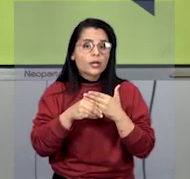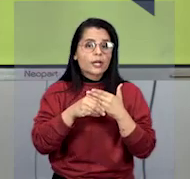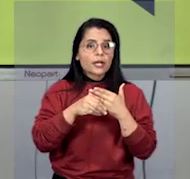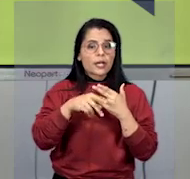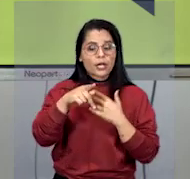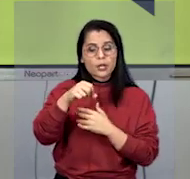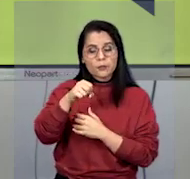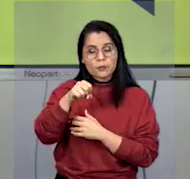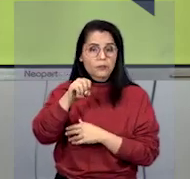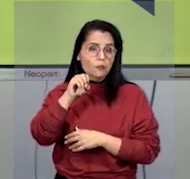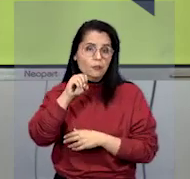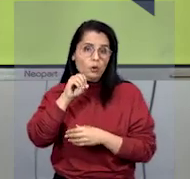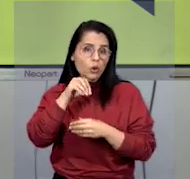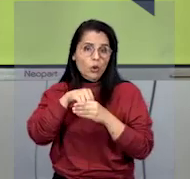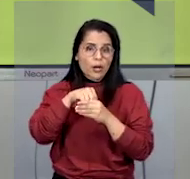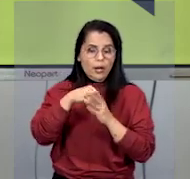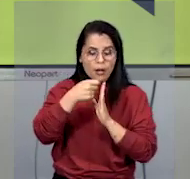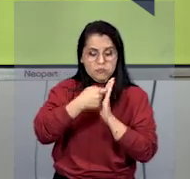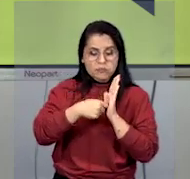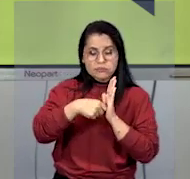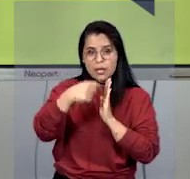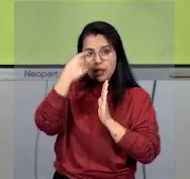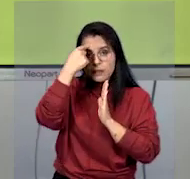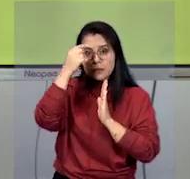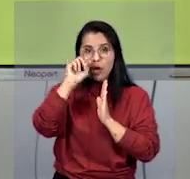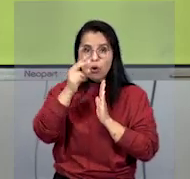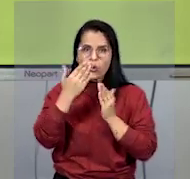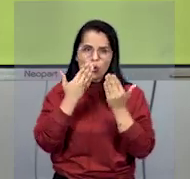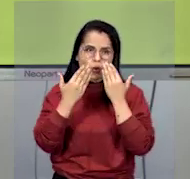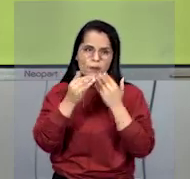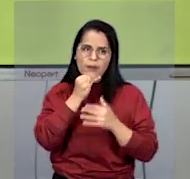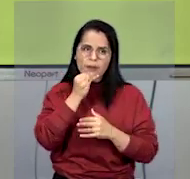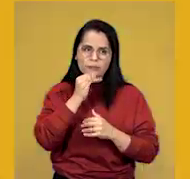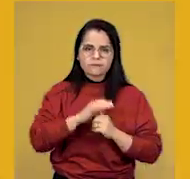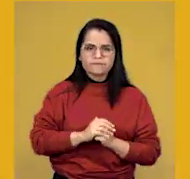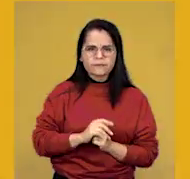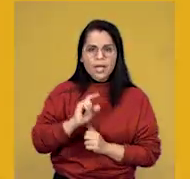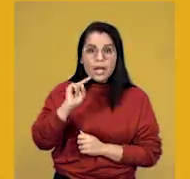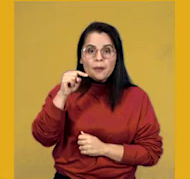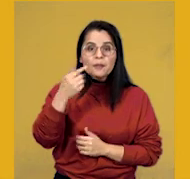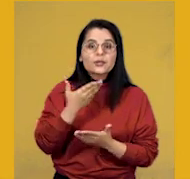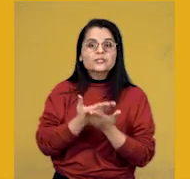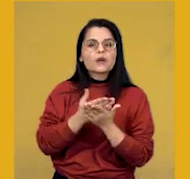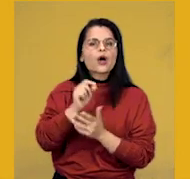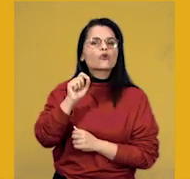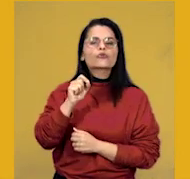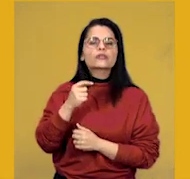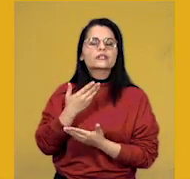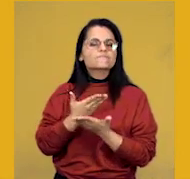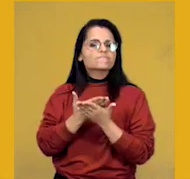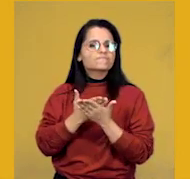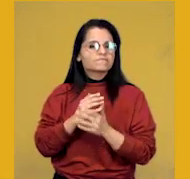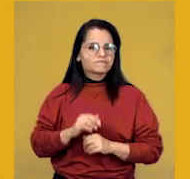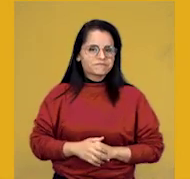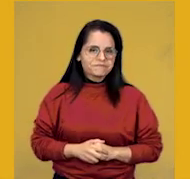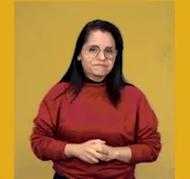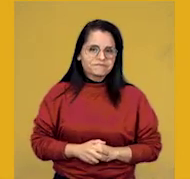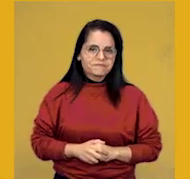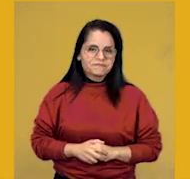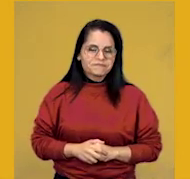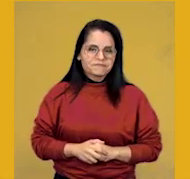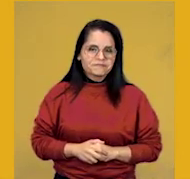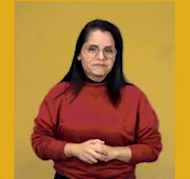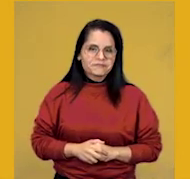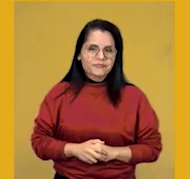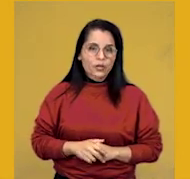opor ideias ou comparar, por exemplo. E na próxima aula, o que nós estudaremos?